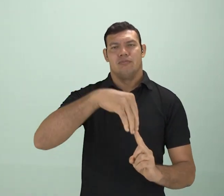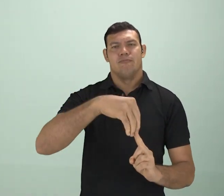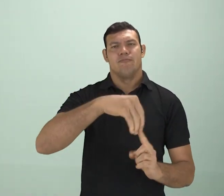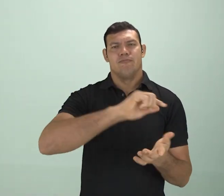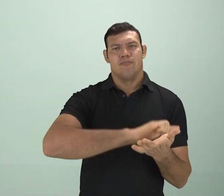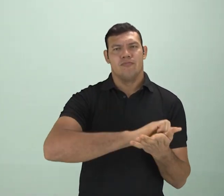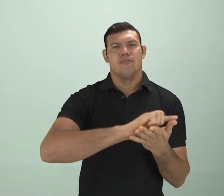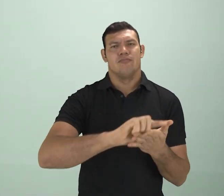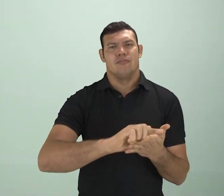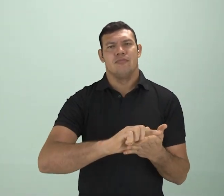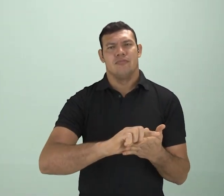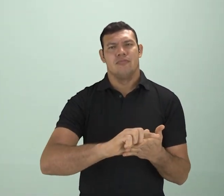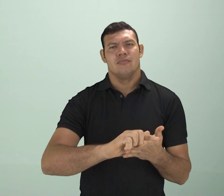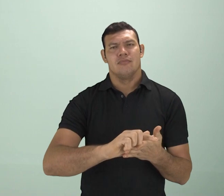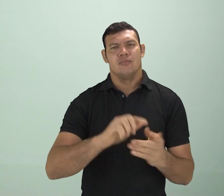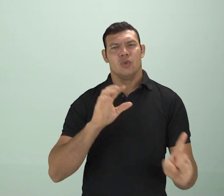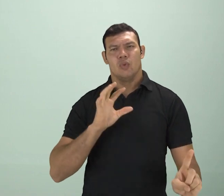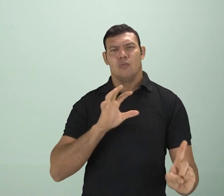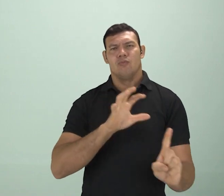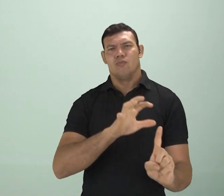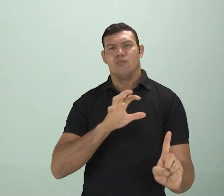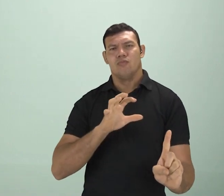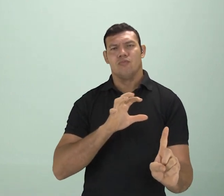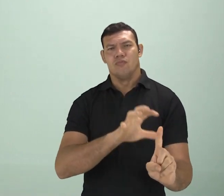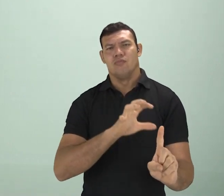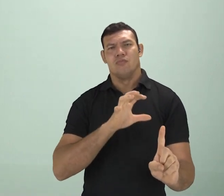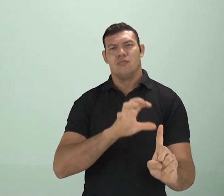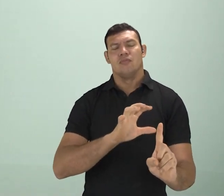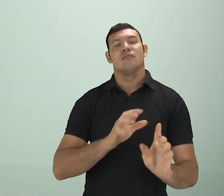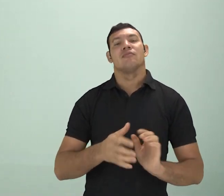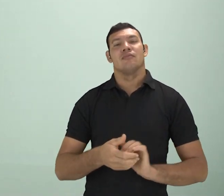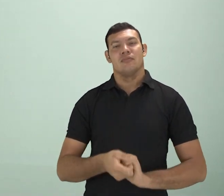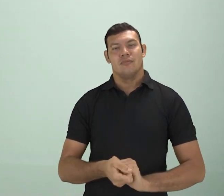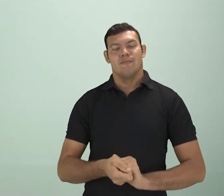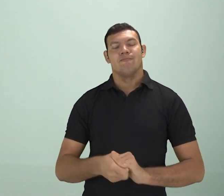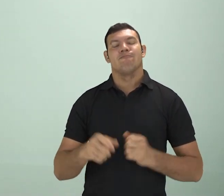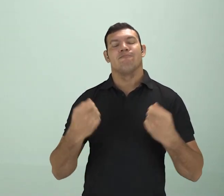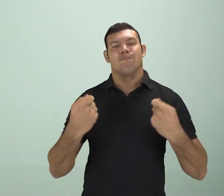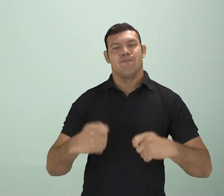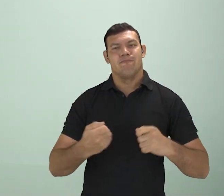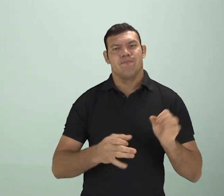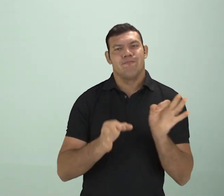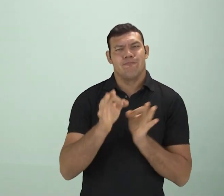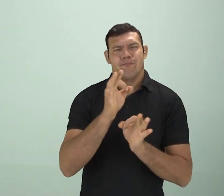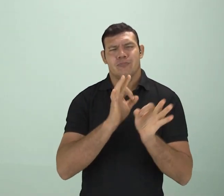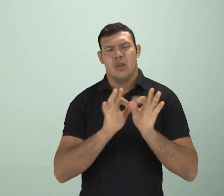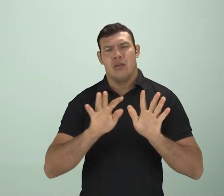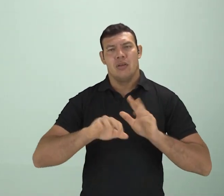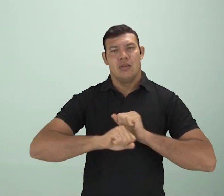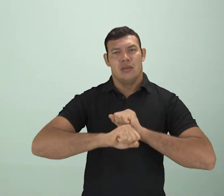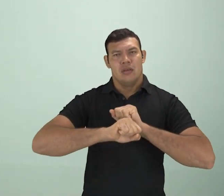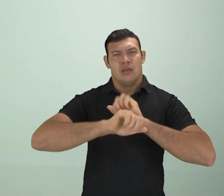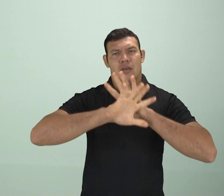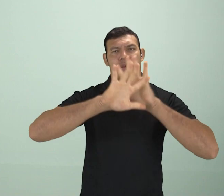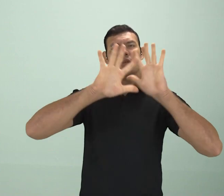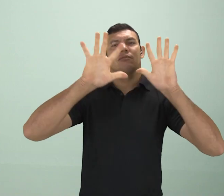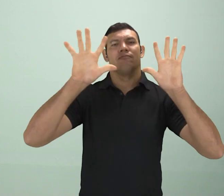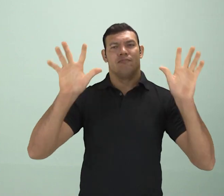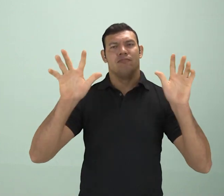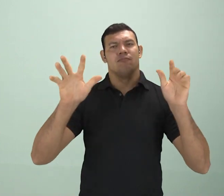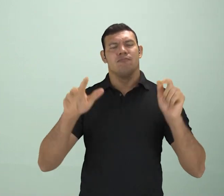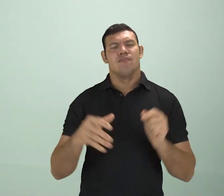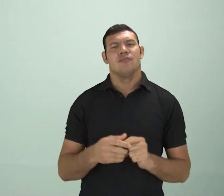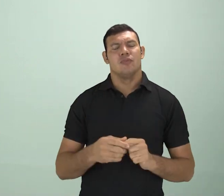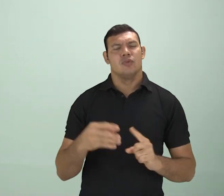gênero textual é convencer o outro. Portanto, você deve organizar de forma muito clara os seus argumentos, o seu ponto